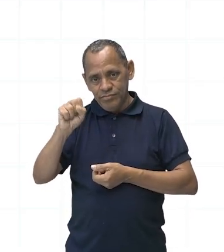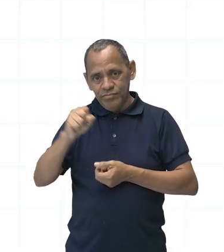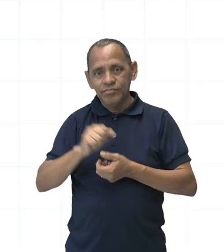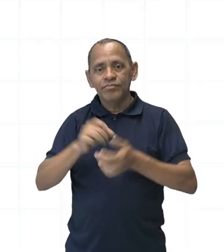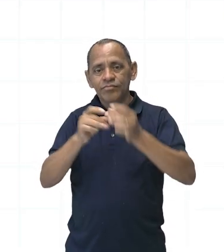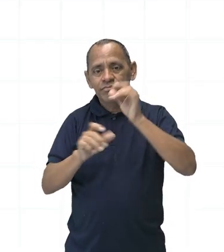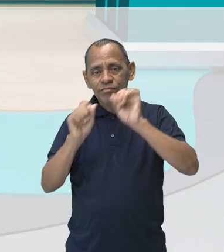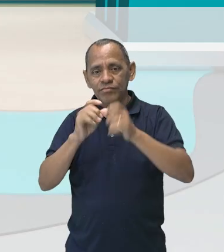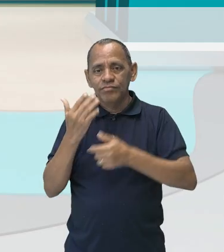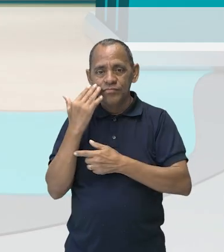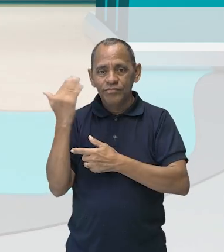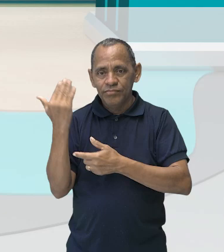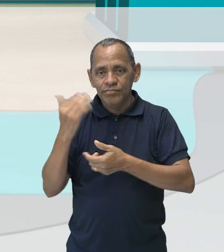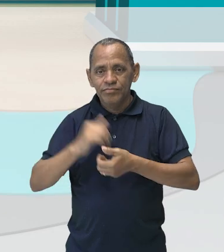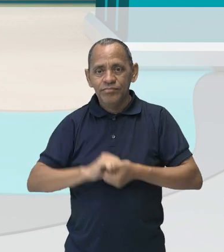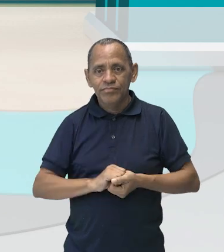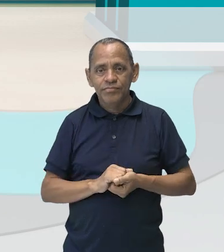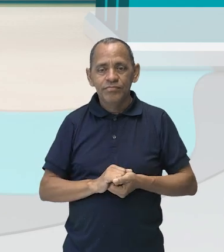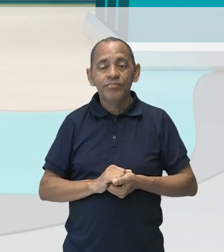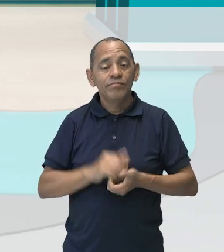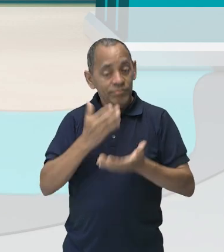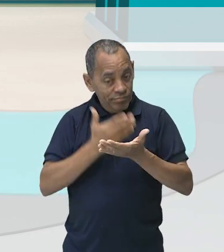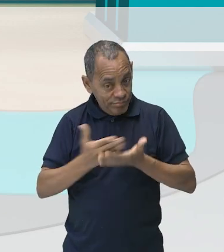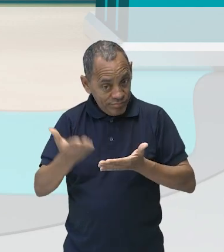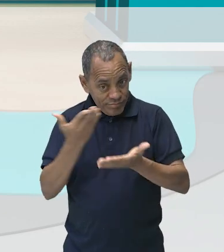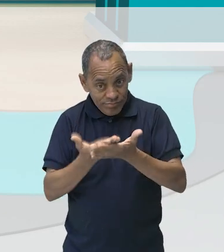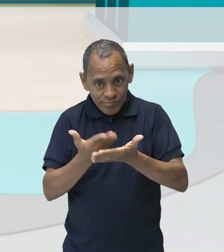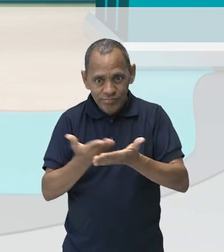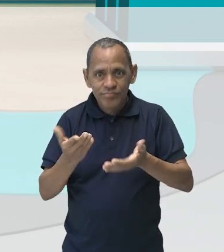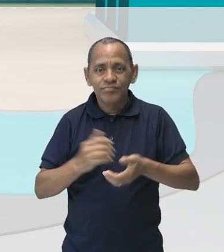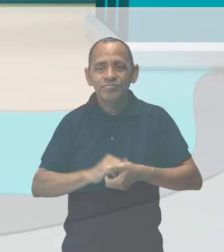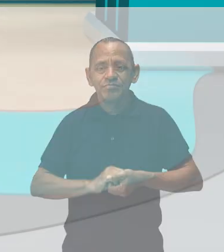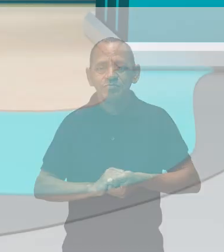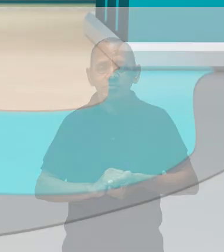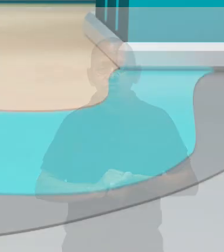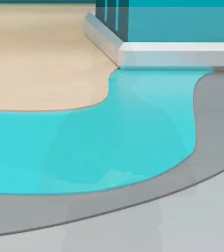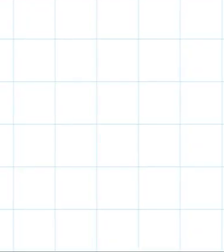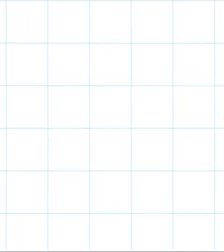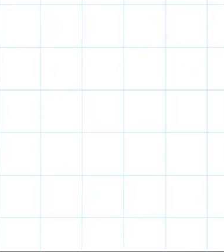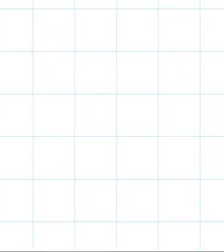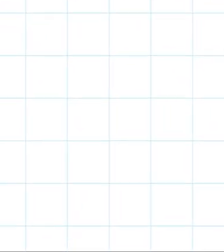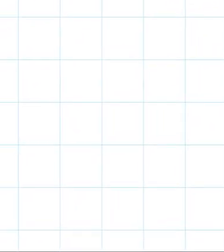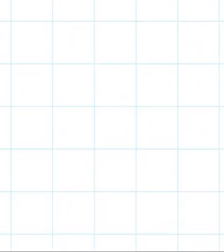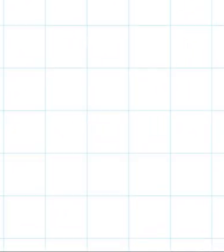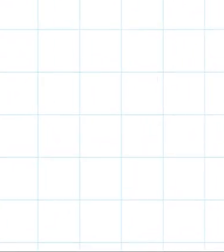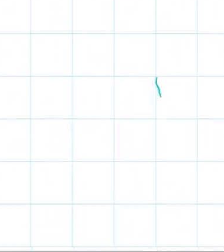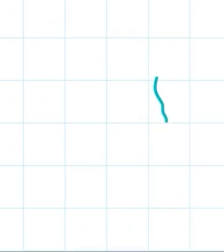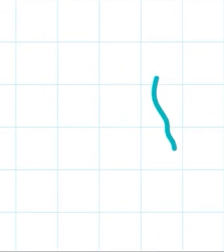all by. Então vamos para mais uma aula.